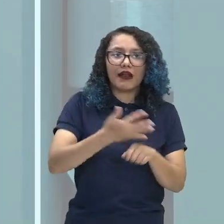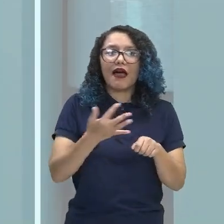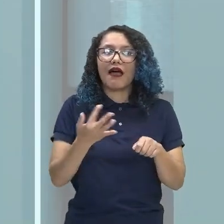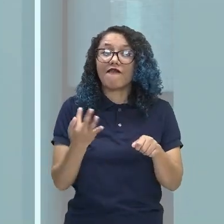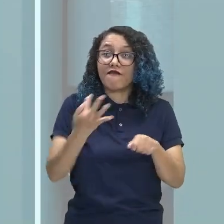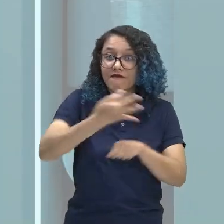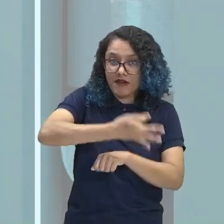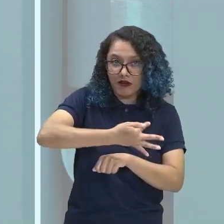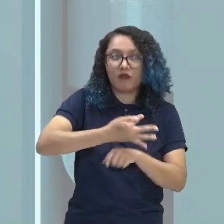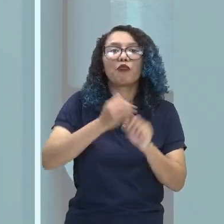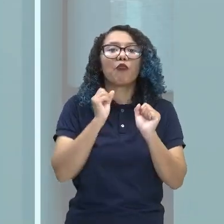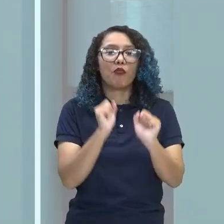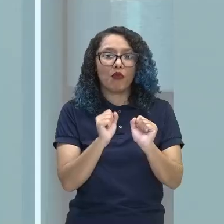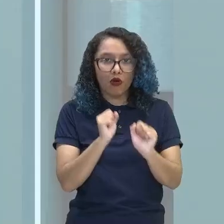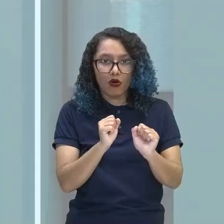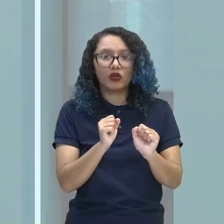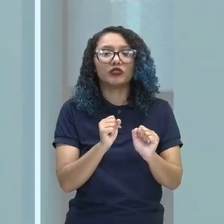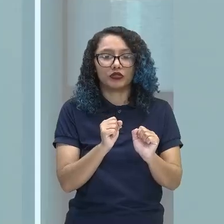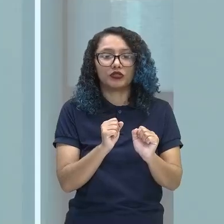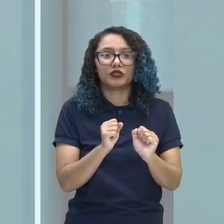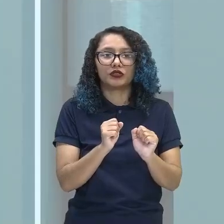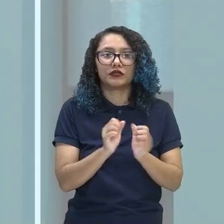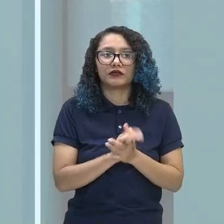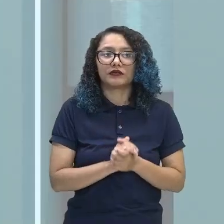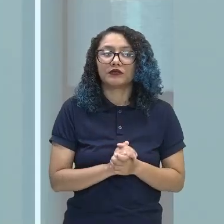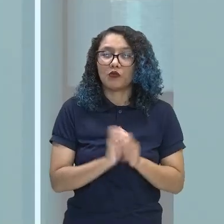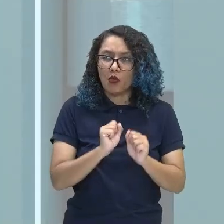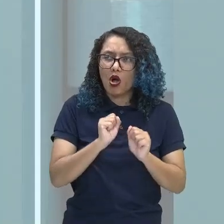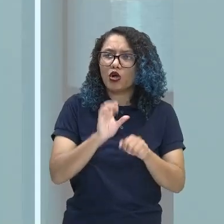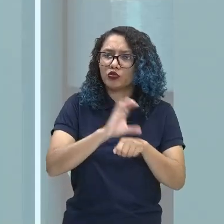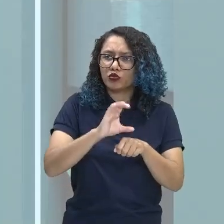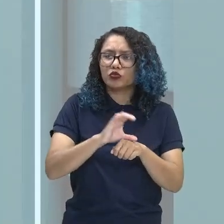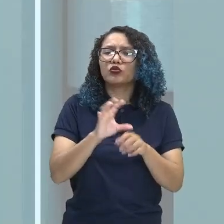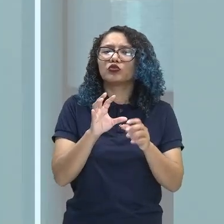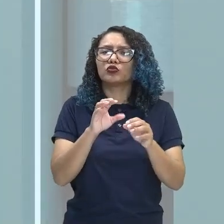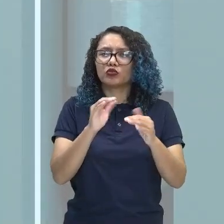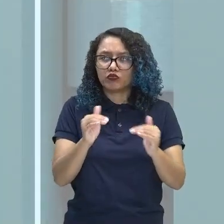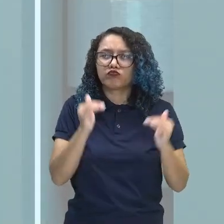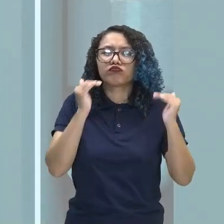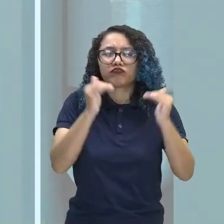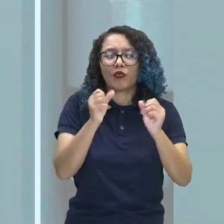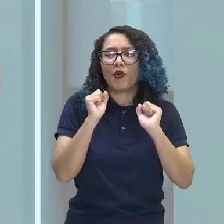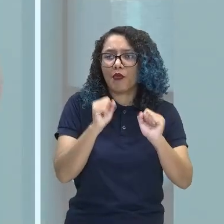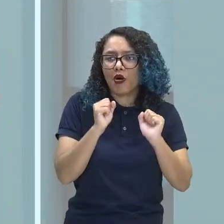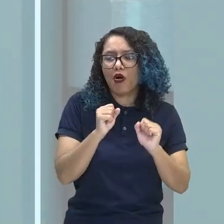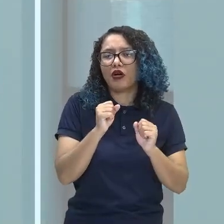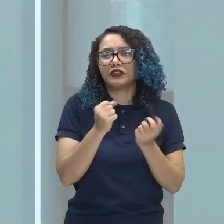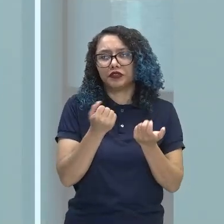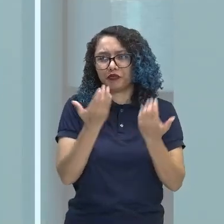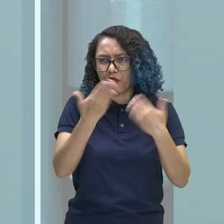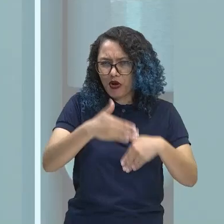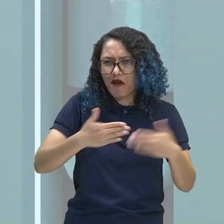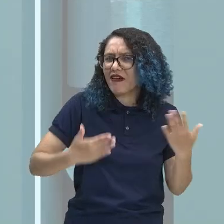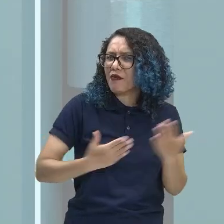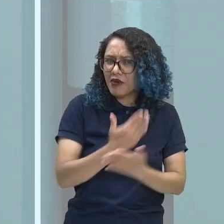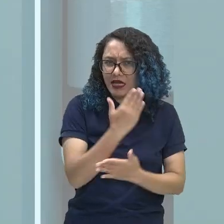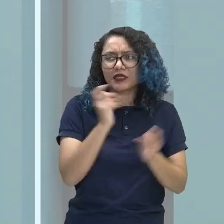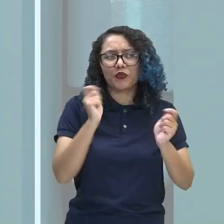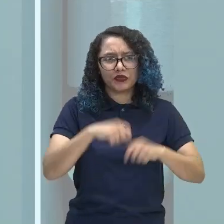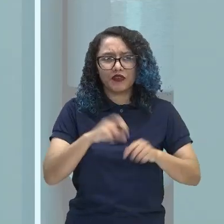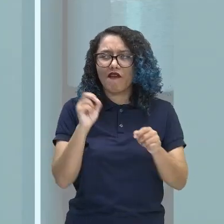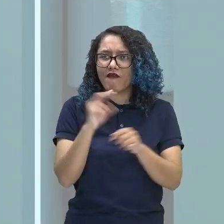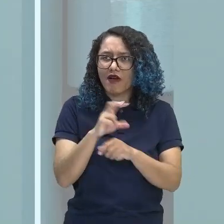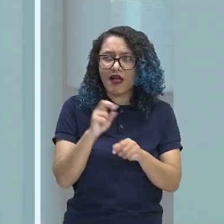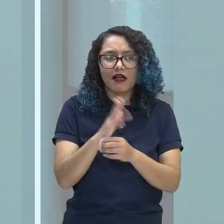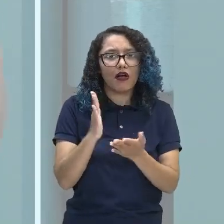superior. É por meio desse exame. Então, na pontuação que você consegue por meio desse exame, você pode conseguir uma vaga em